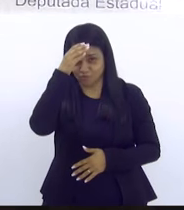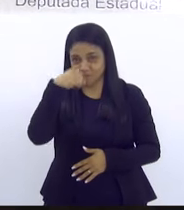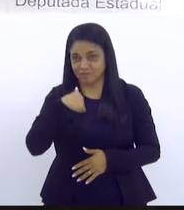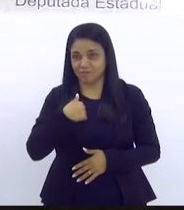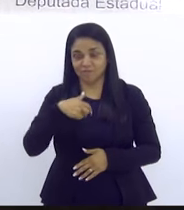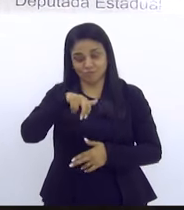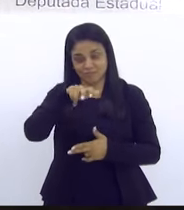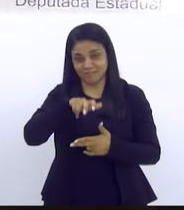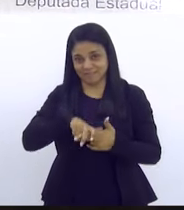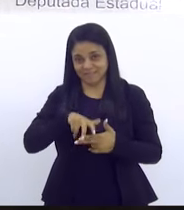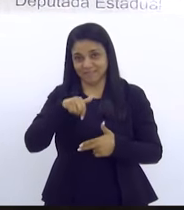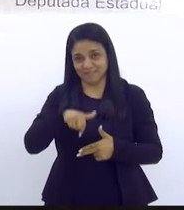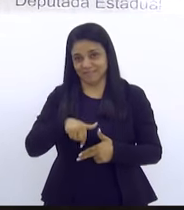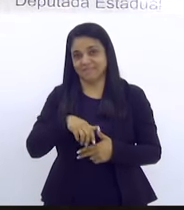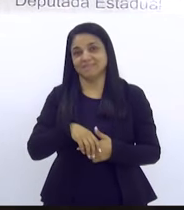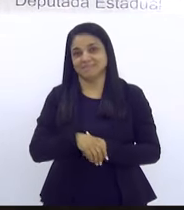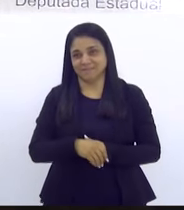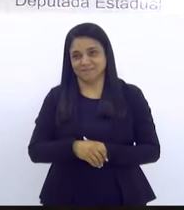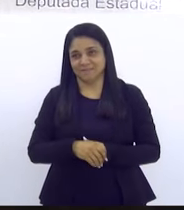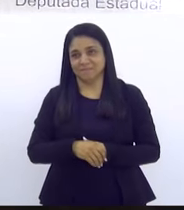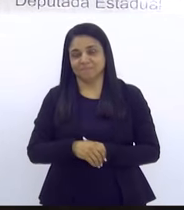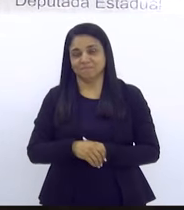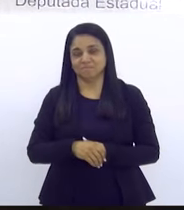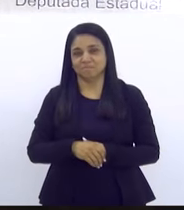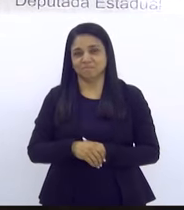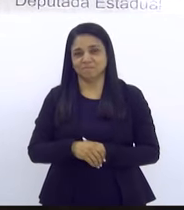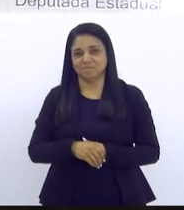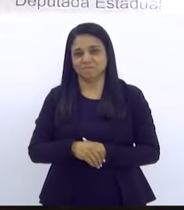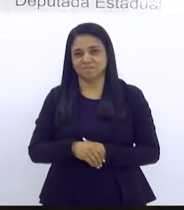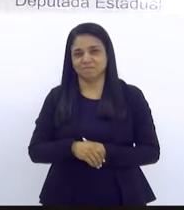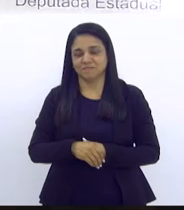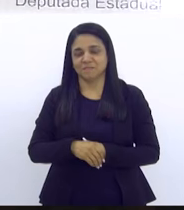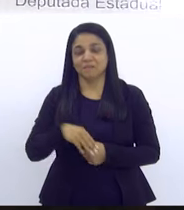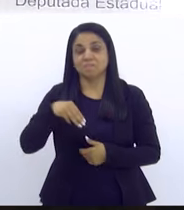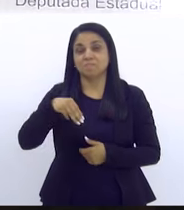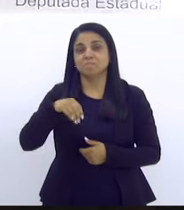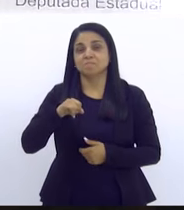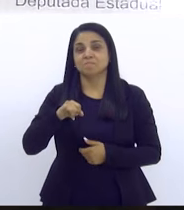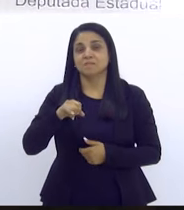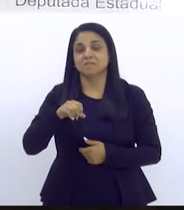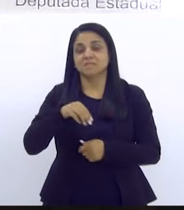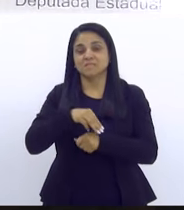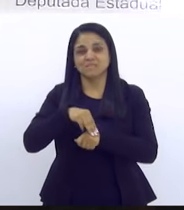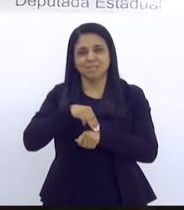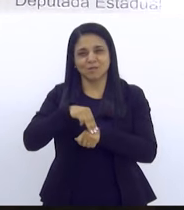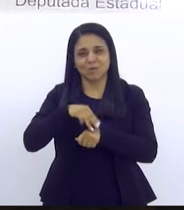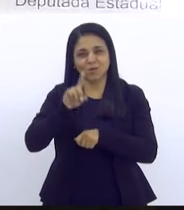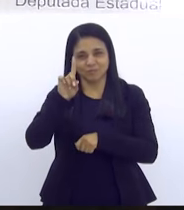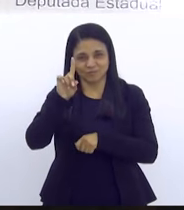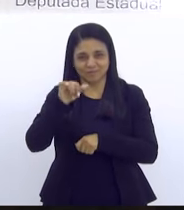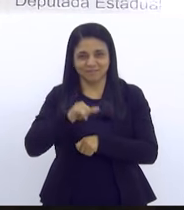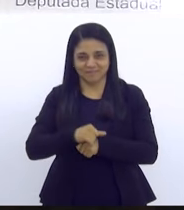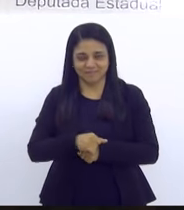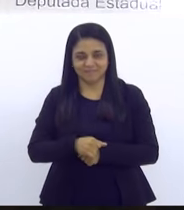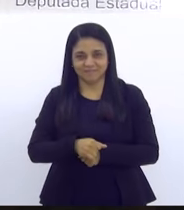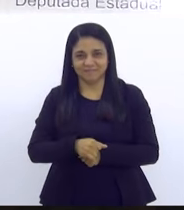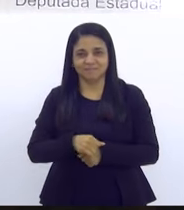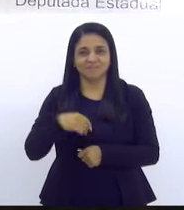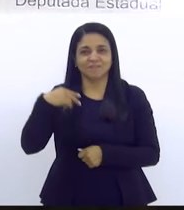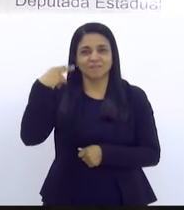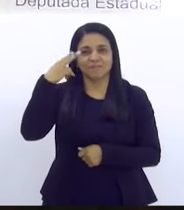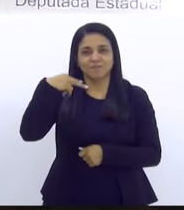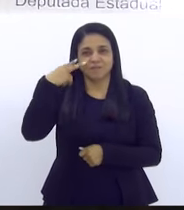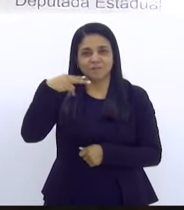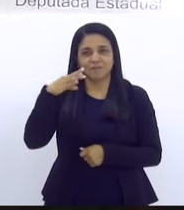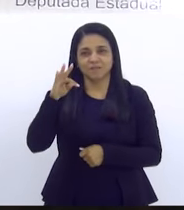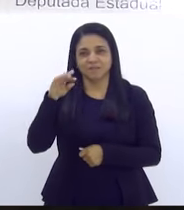sentada onde eu estou, né? Pela misericórdia do nosso querido Deus. Vereadora Tânia Bastos, que é a nossa